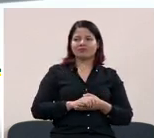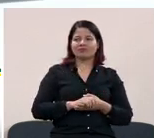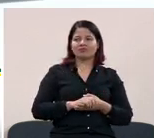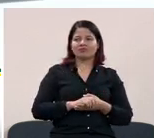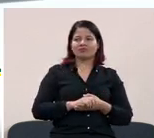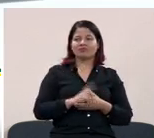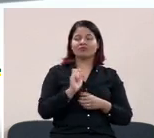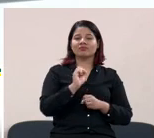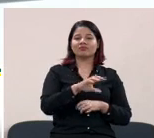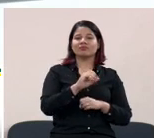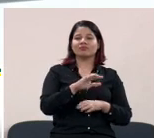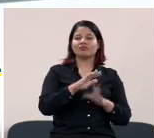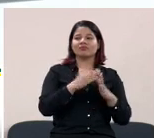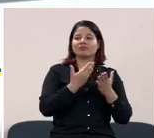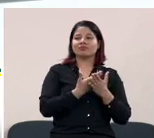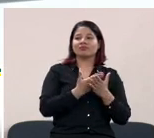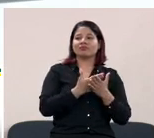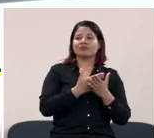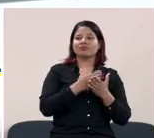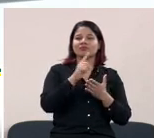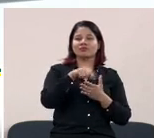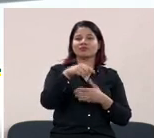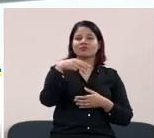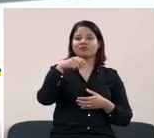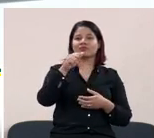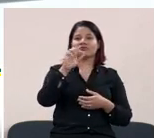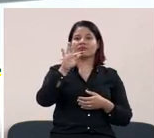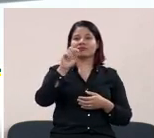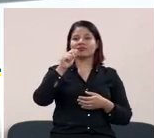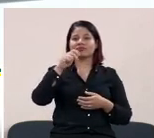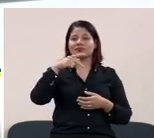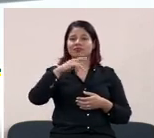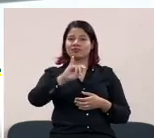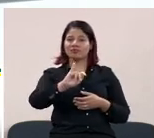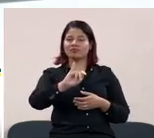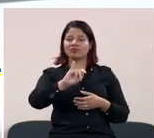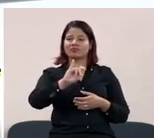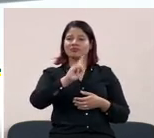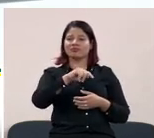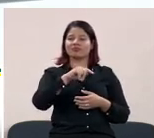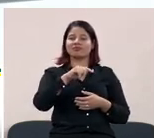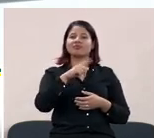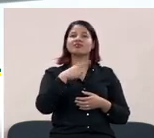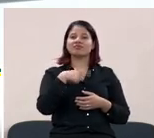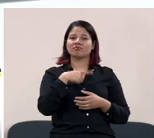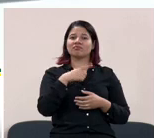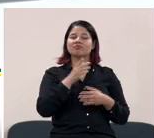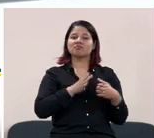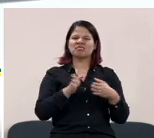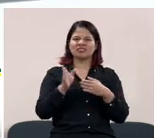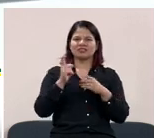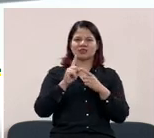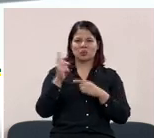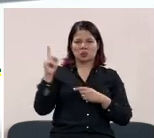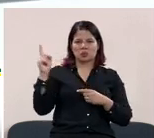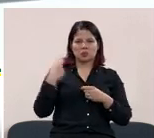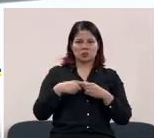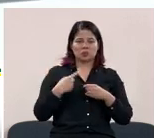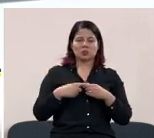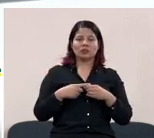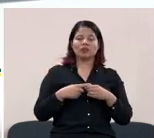dando aula na escola do Matapi, na linha A do Matapi, Matapi 1.